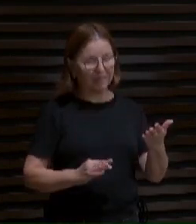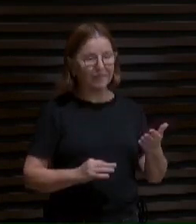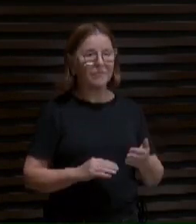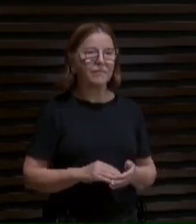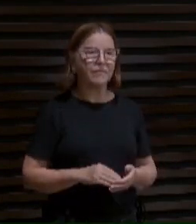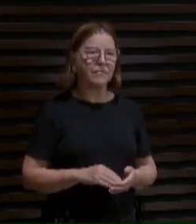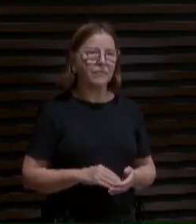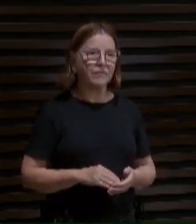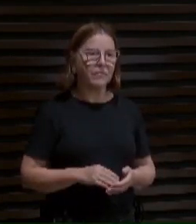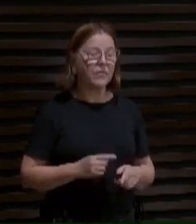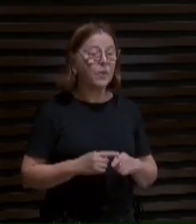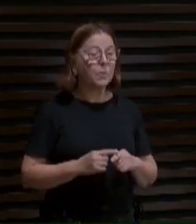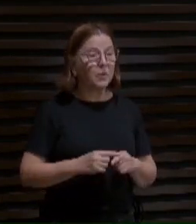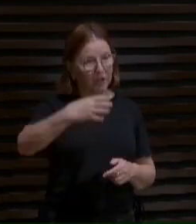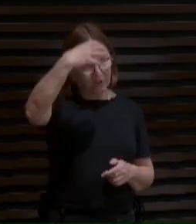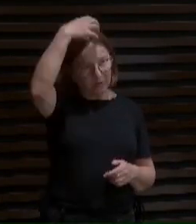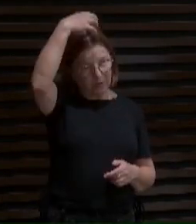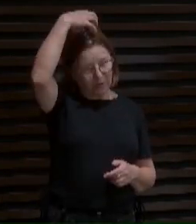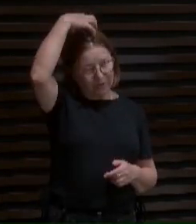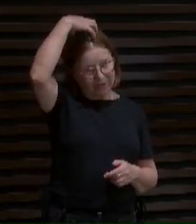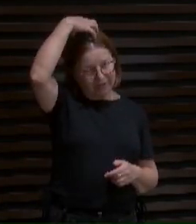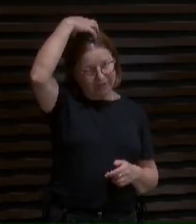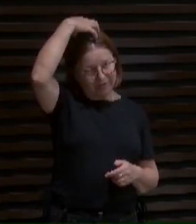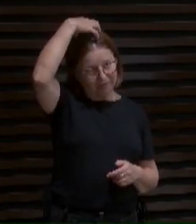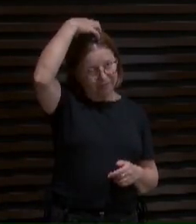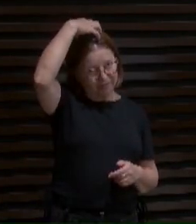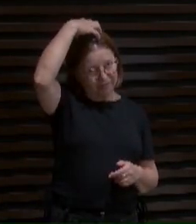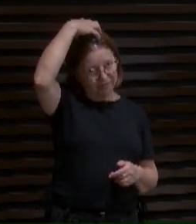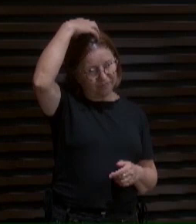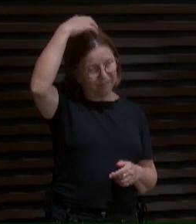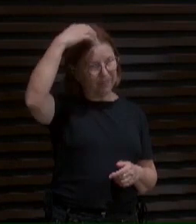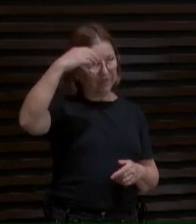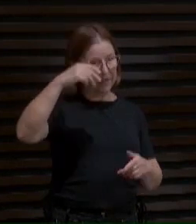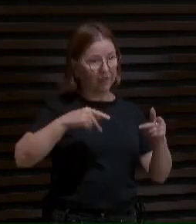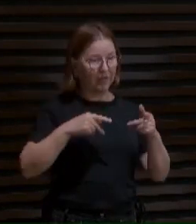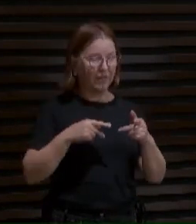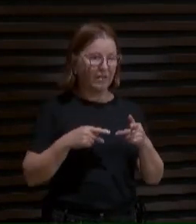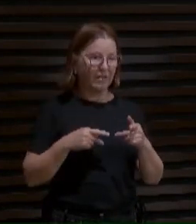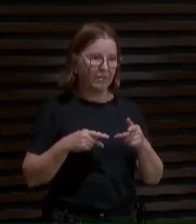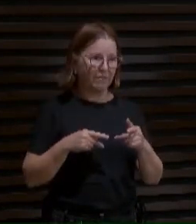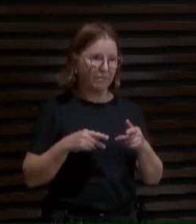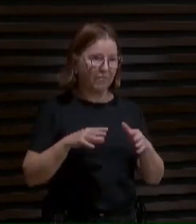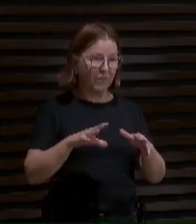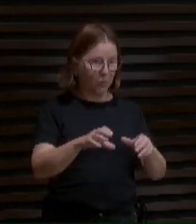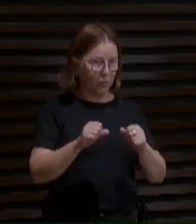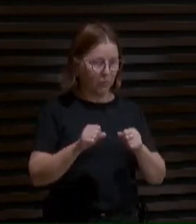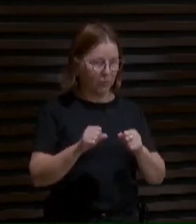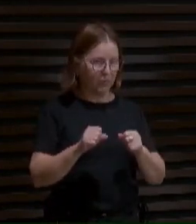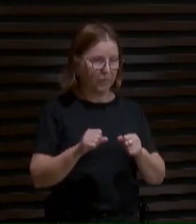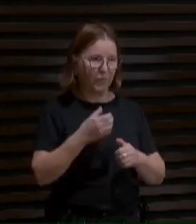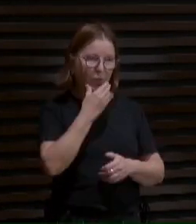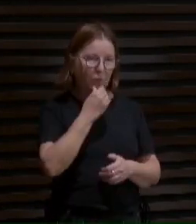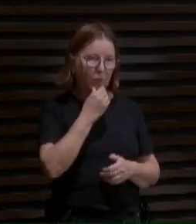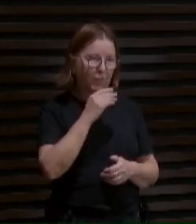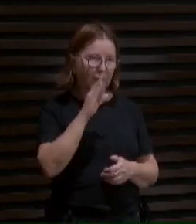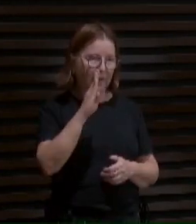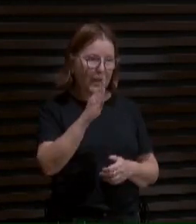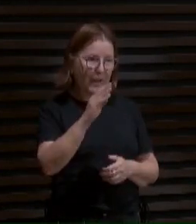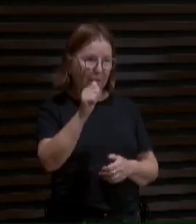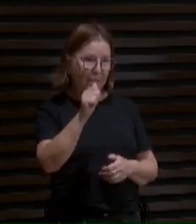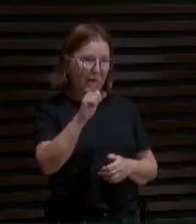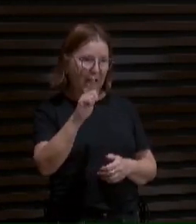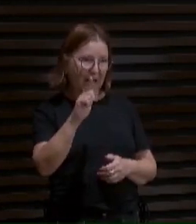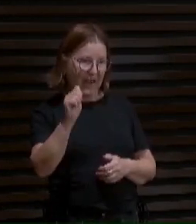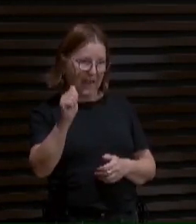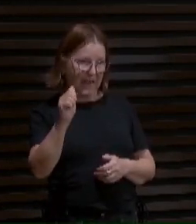o rei Balaque, ele contratou Balaão para amaldiçoar o povo